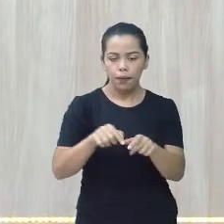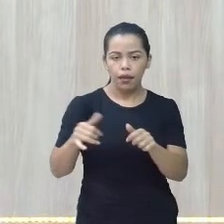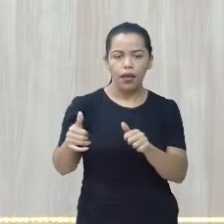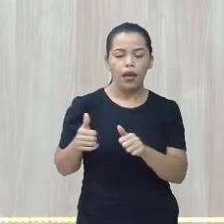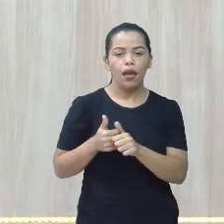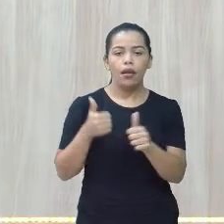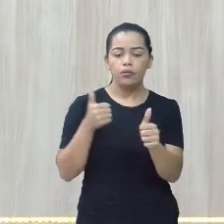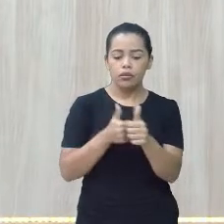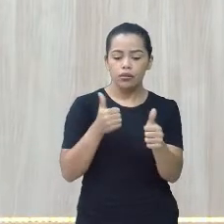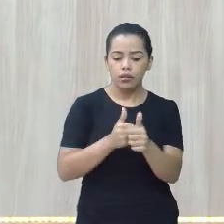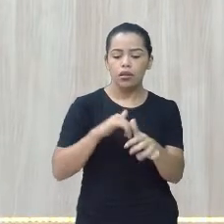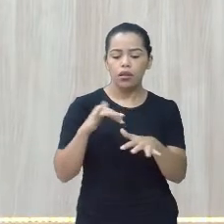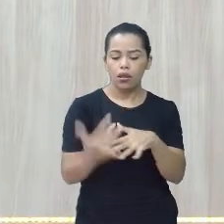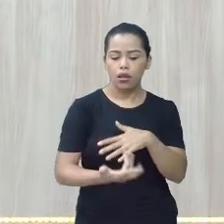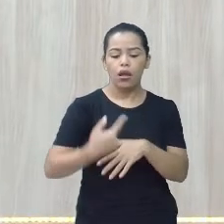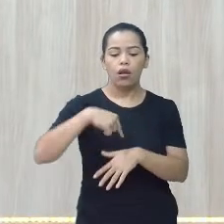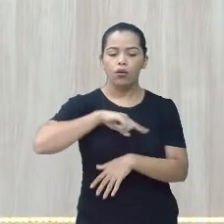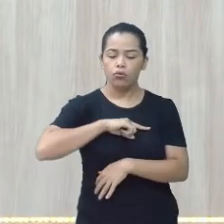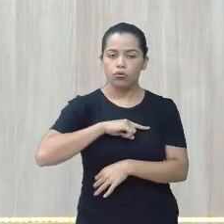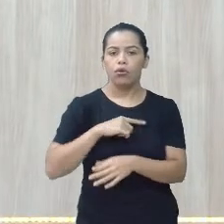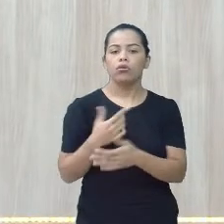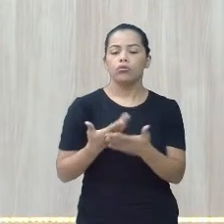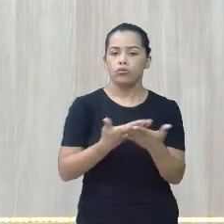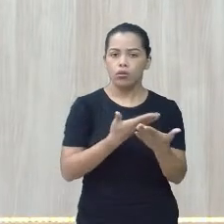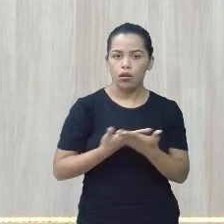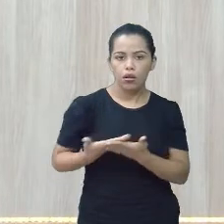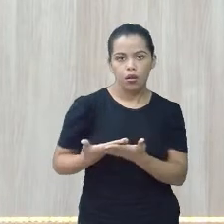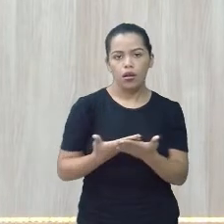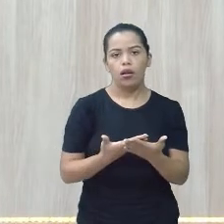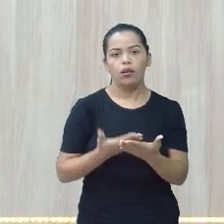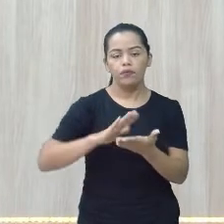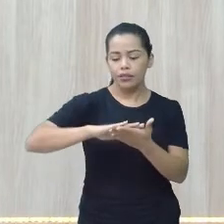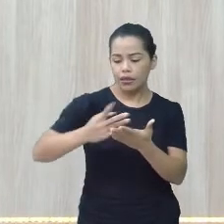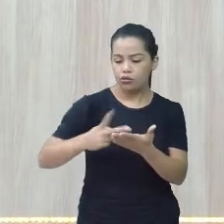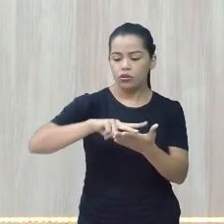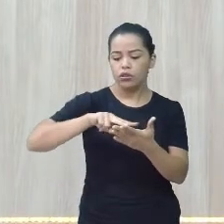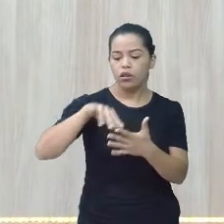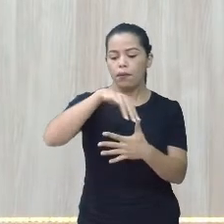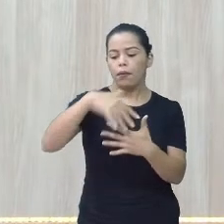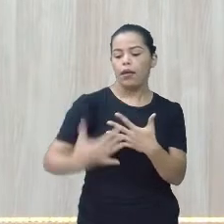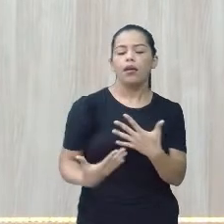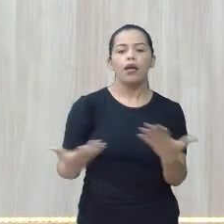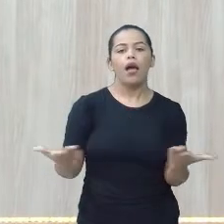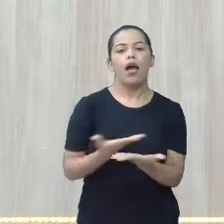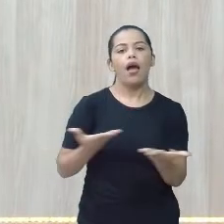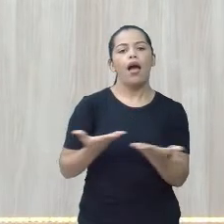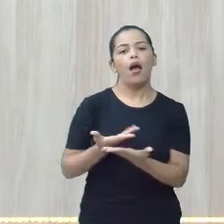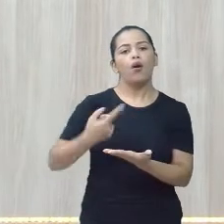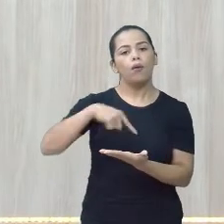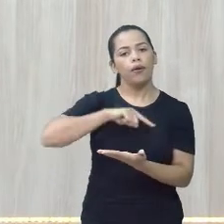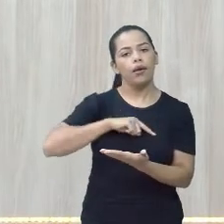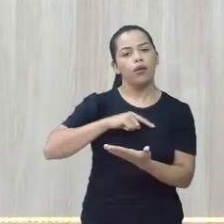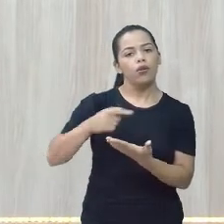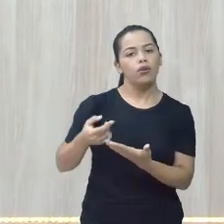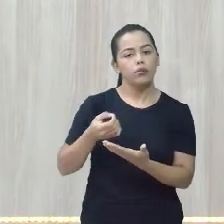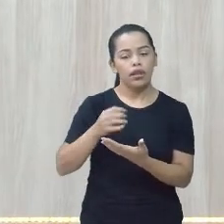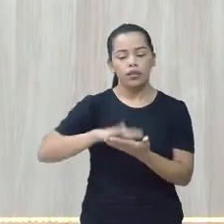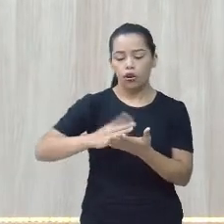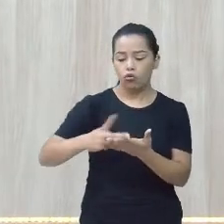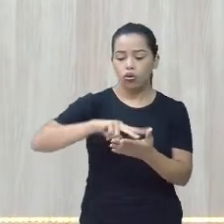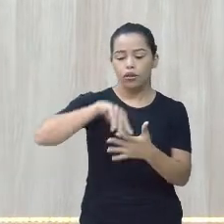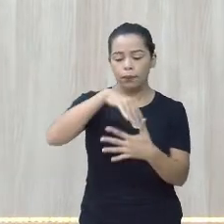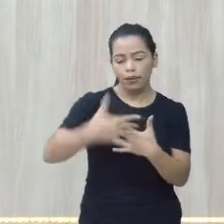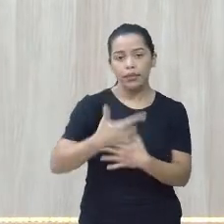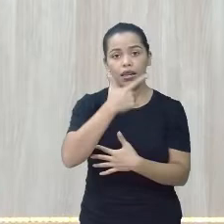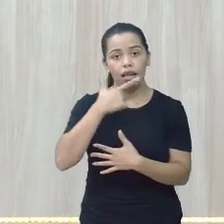certo? A nossa aula será traduzida simultaneamente para a língua brasileira de sinais pela nossa querida intérprete Laisa. Seja bem-vinda, Laisa. Então, vamos